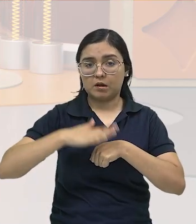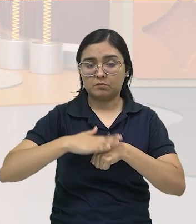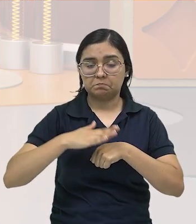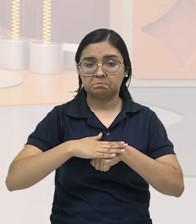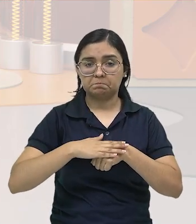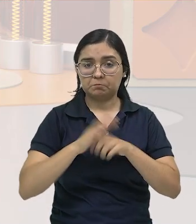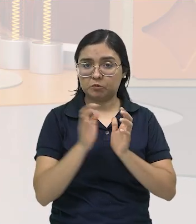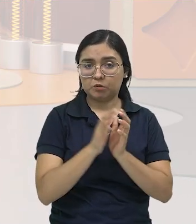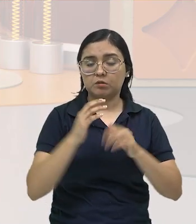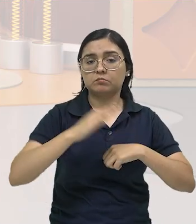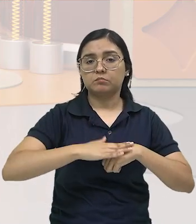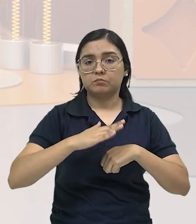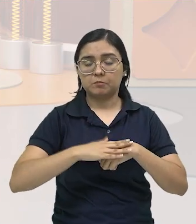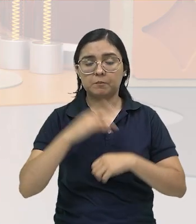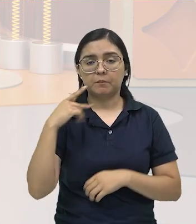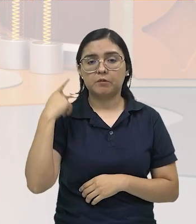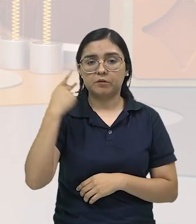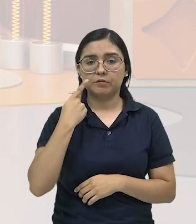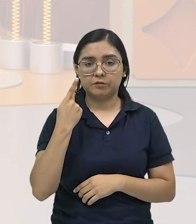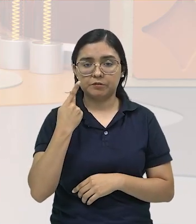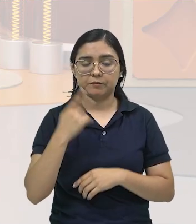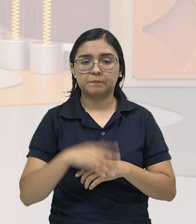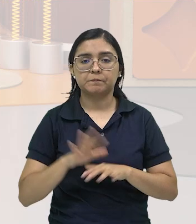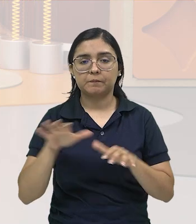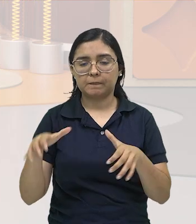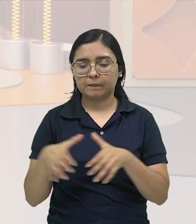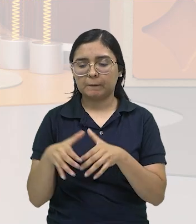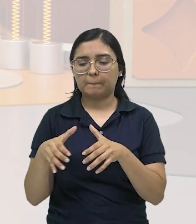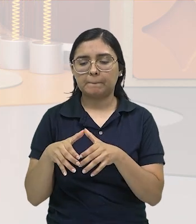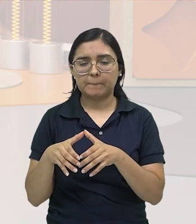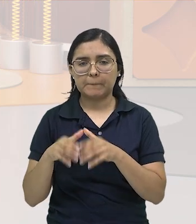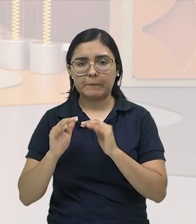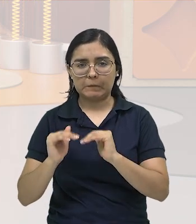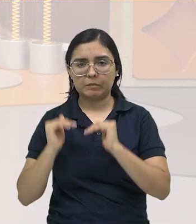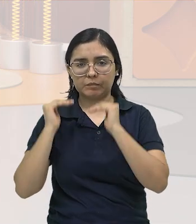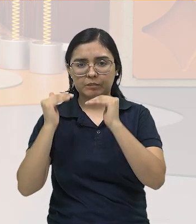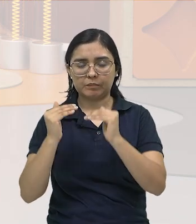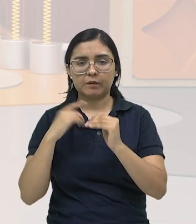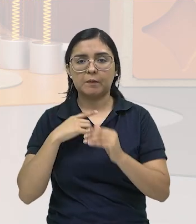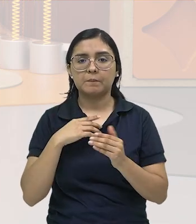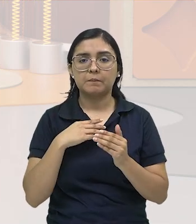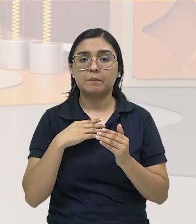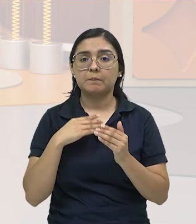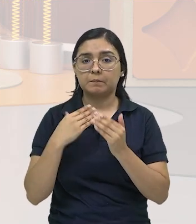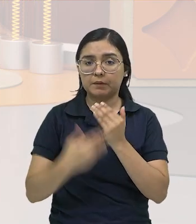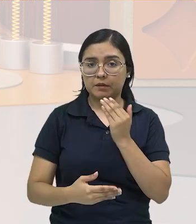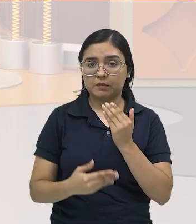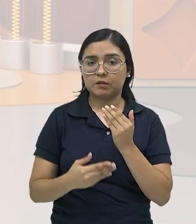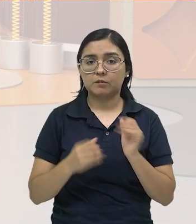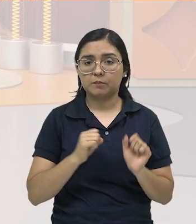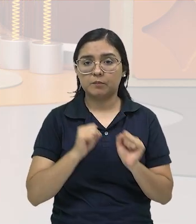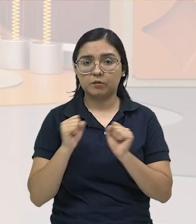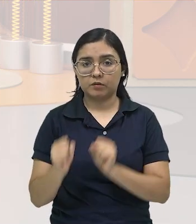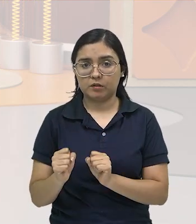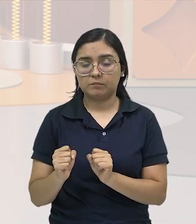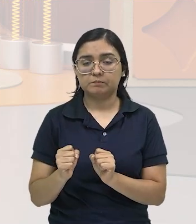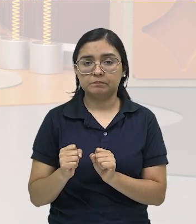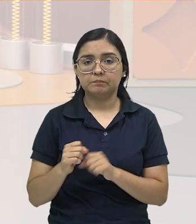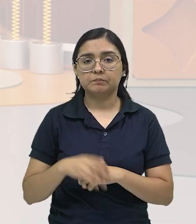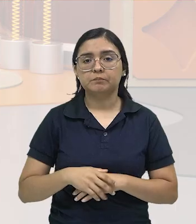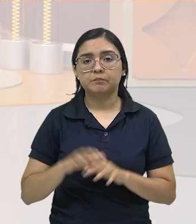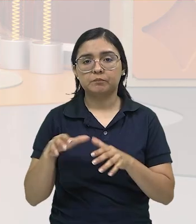política, e as antigas elites, que agora estavam ali com dor de cotovelo porque perderam seu poder para os portugueses, voltariam a ser